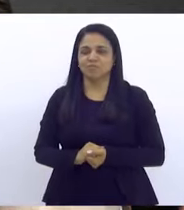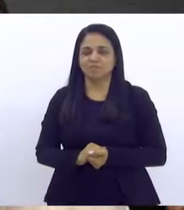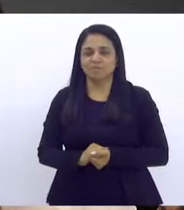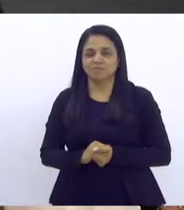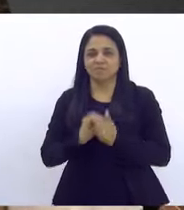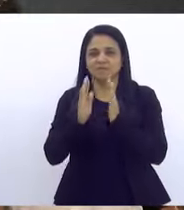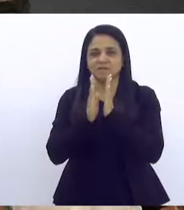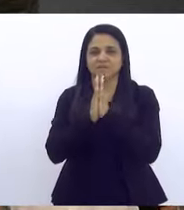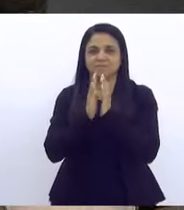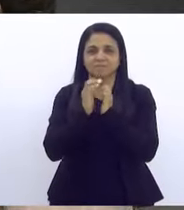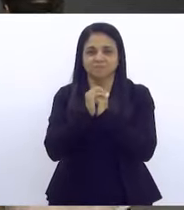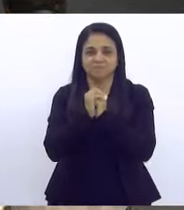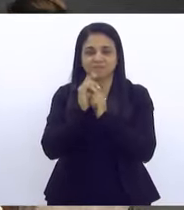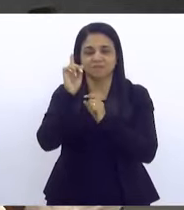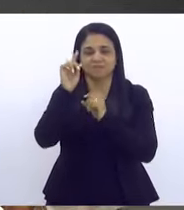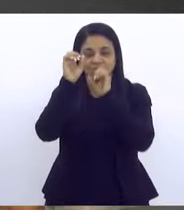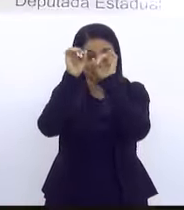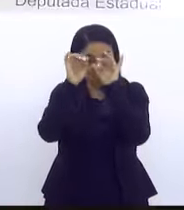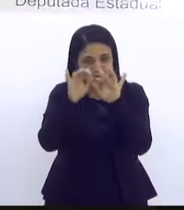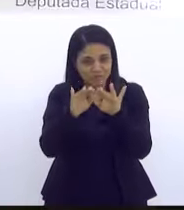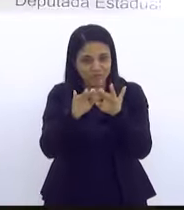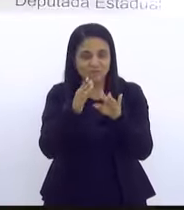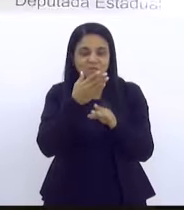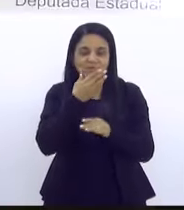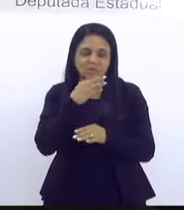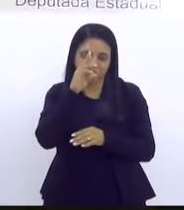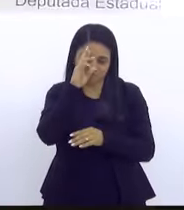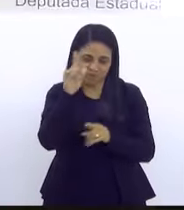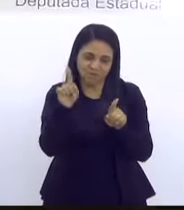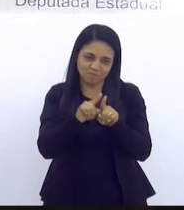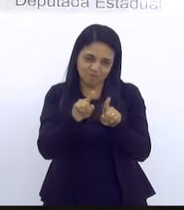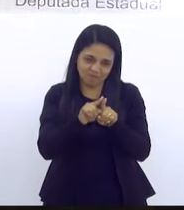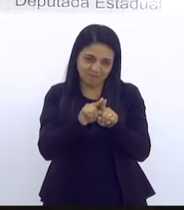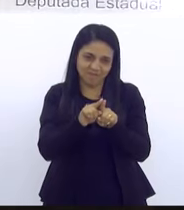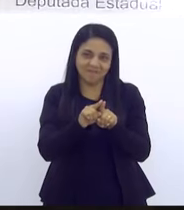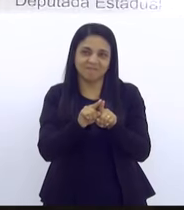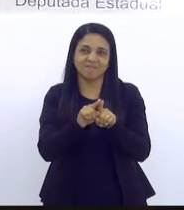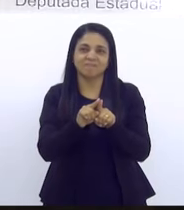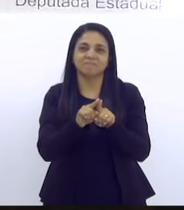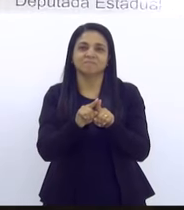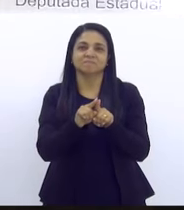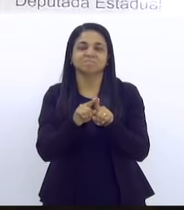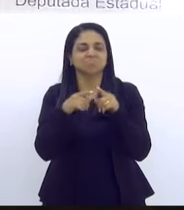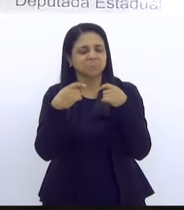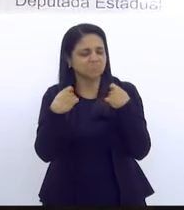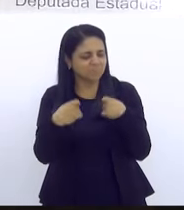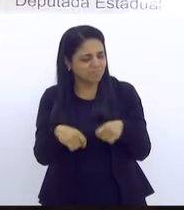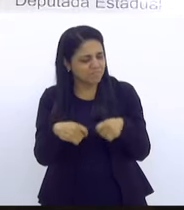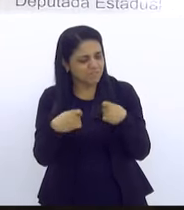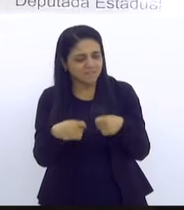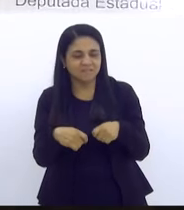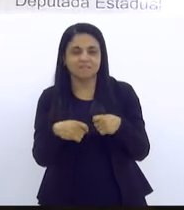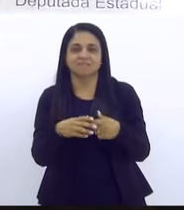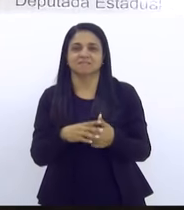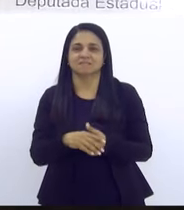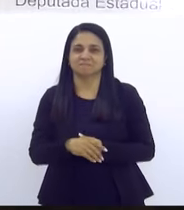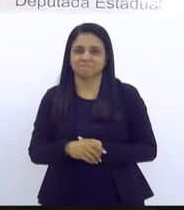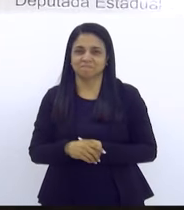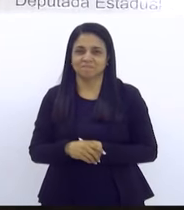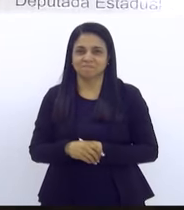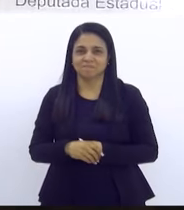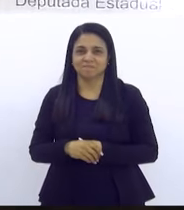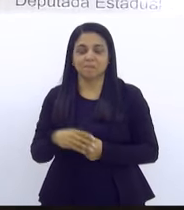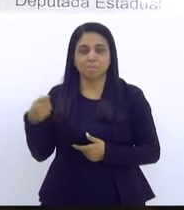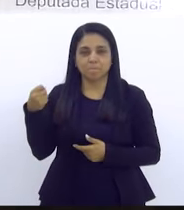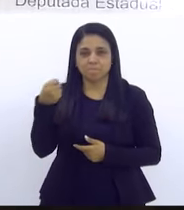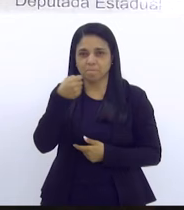Amém, bispo. Deus abençoe o senhor por essa oração que a gente precisa tanto. Eu gostaria de